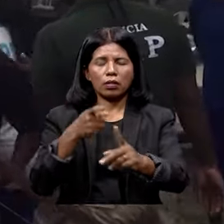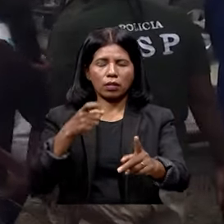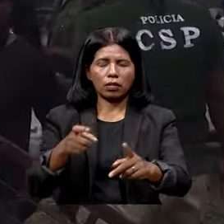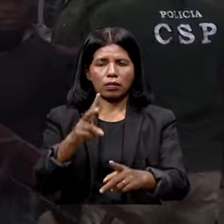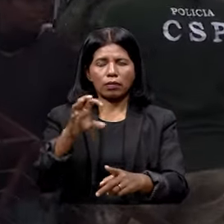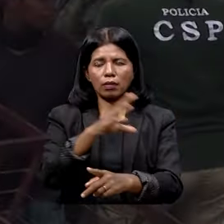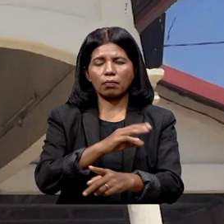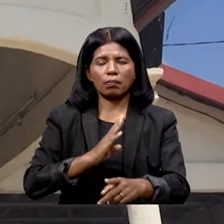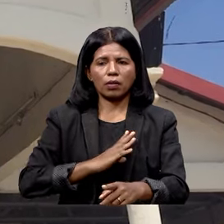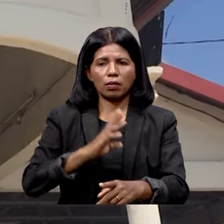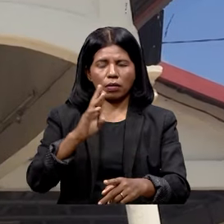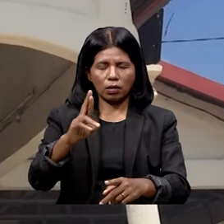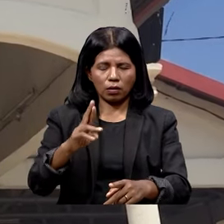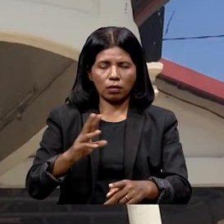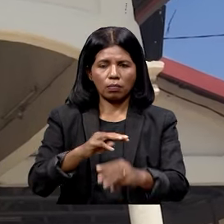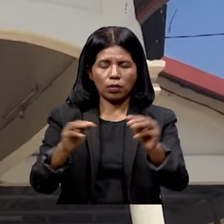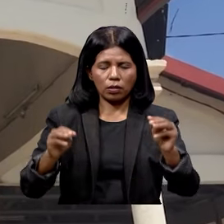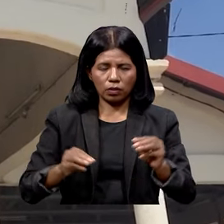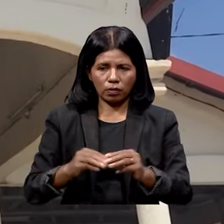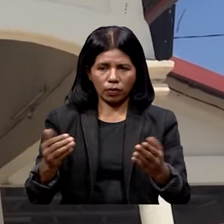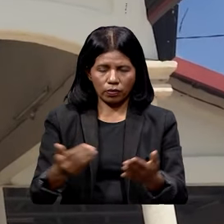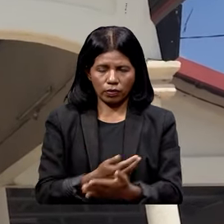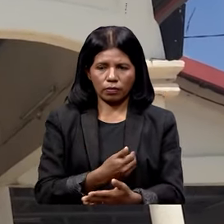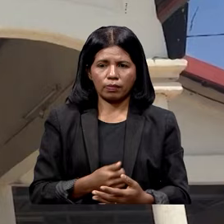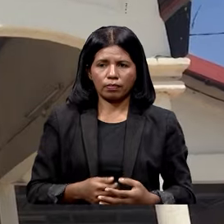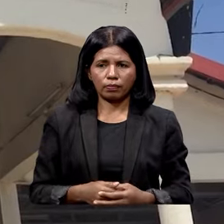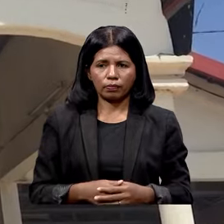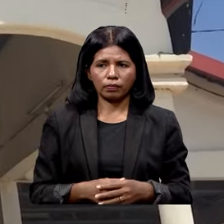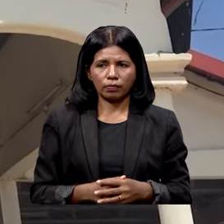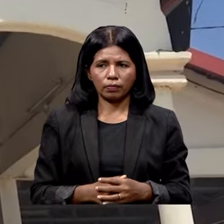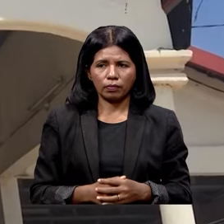antiga Baucau ba mercado municipal fon. Feliciano Francisco Belo, GMN.